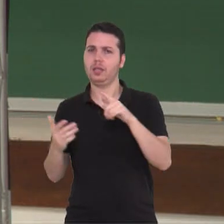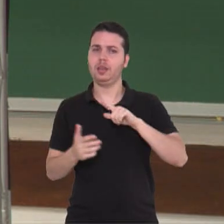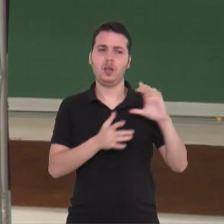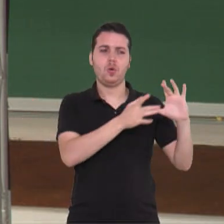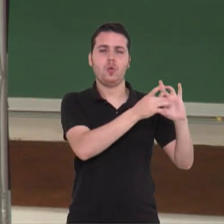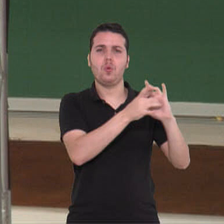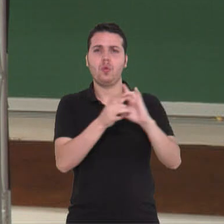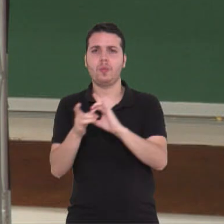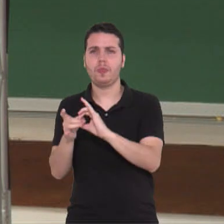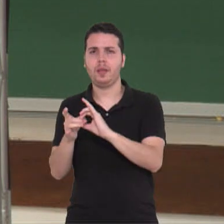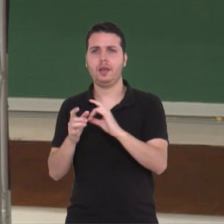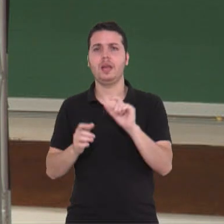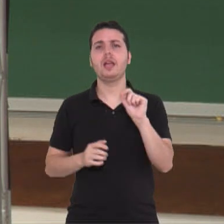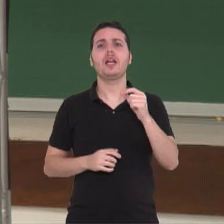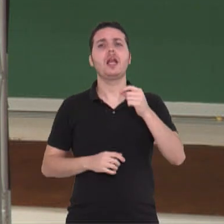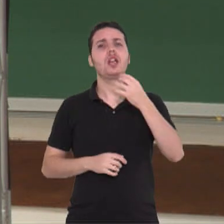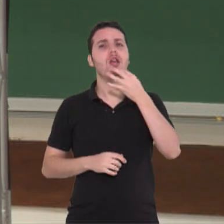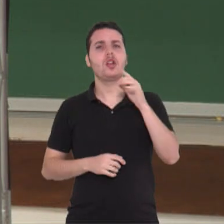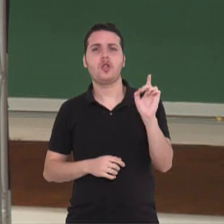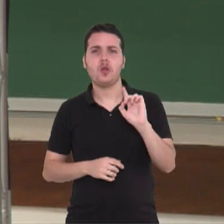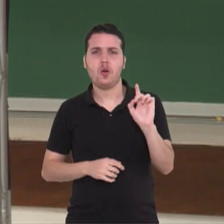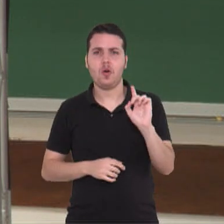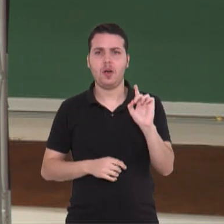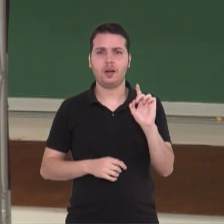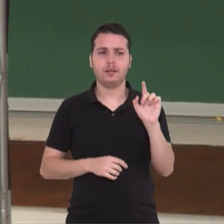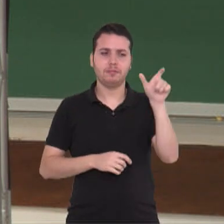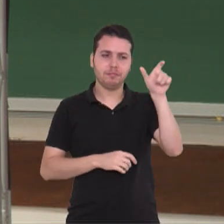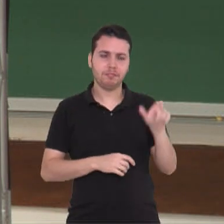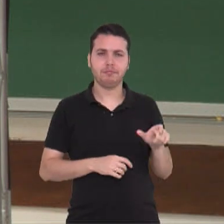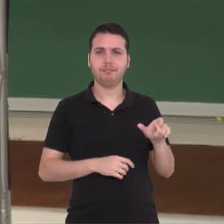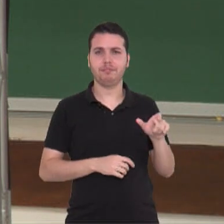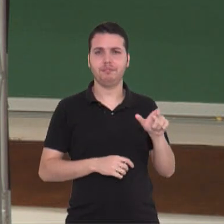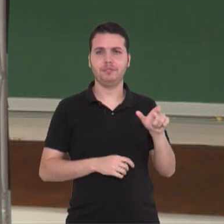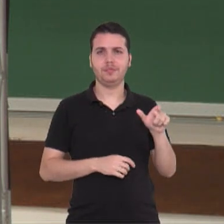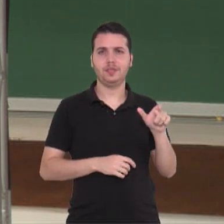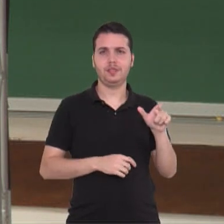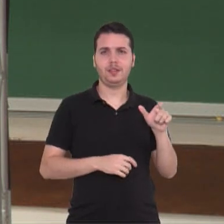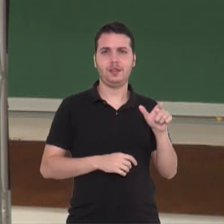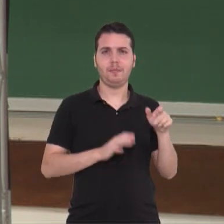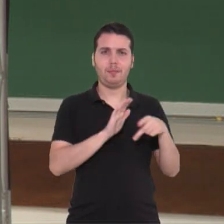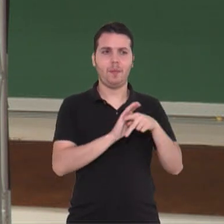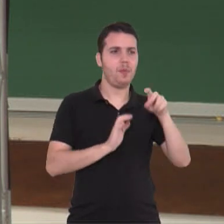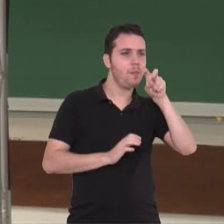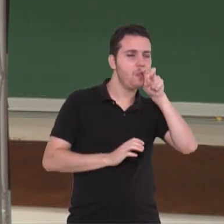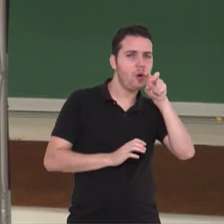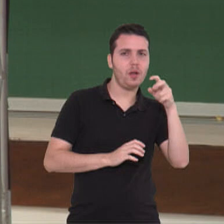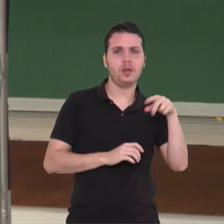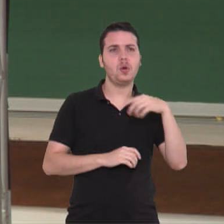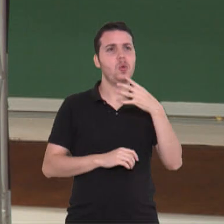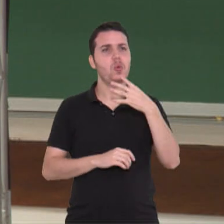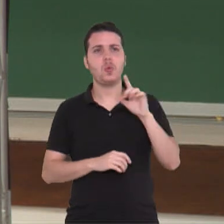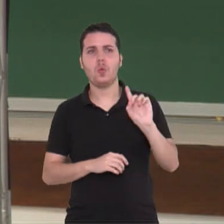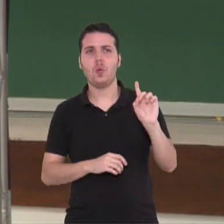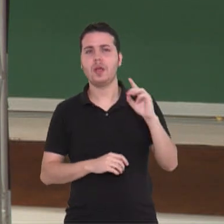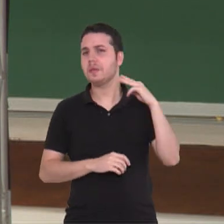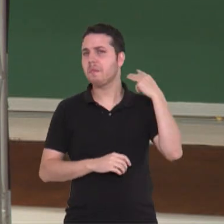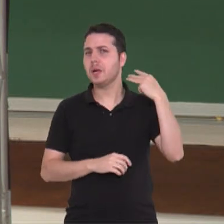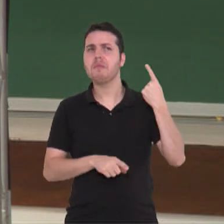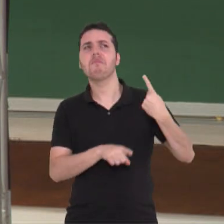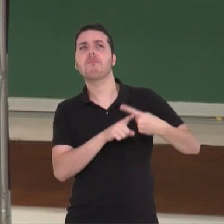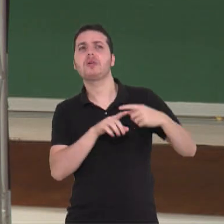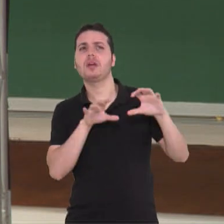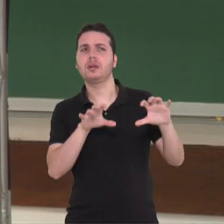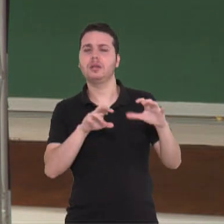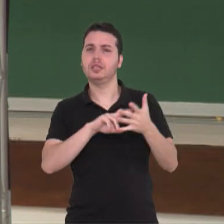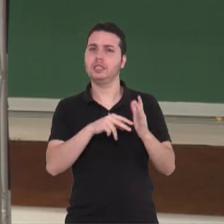contexto? Quem não conhece o personagem da Magali, nunca leu, né, a Turma da Mônica, não vai entender, ué, mas por que que ela está assim?